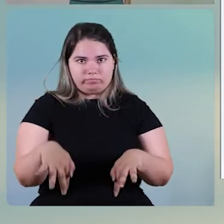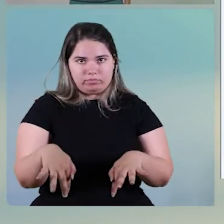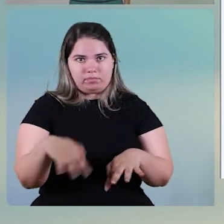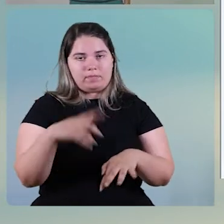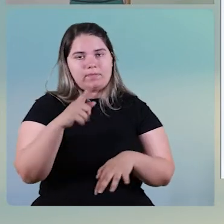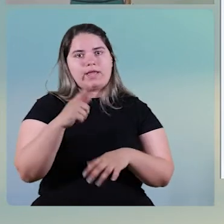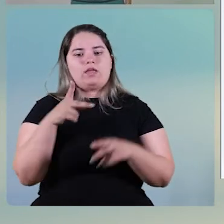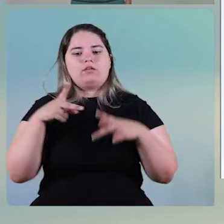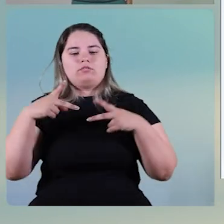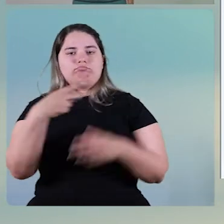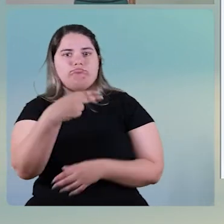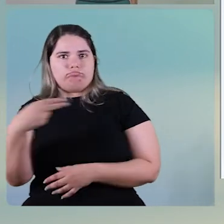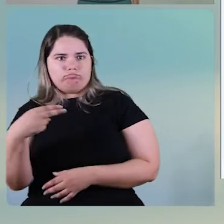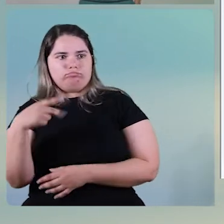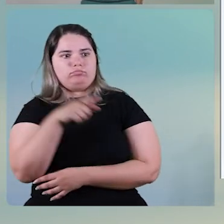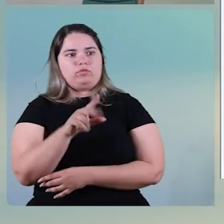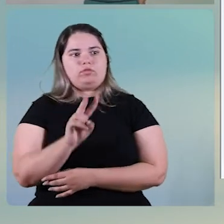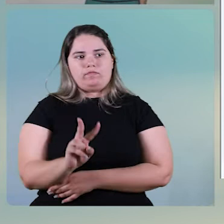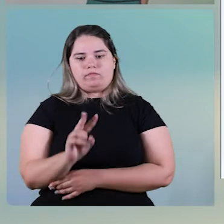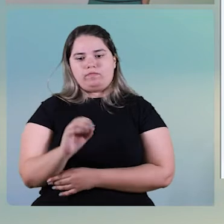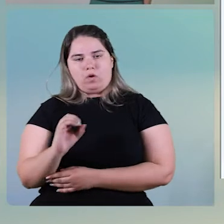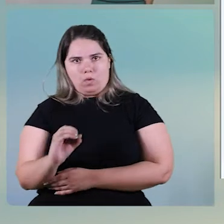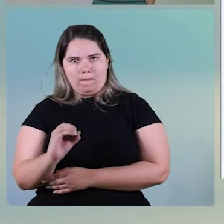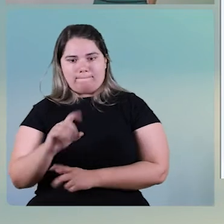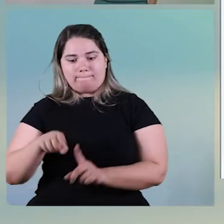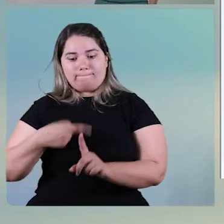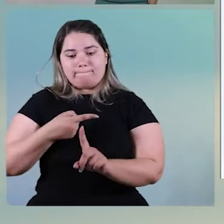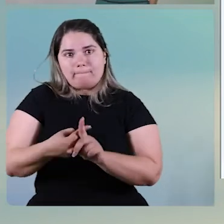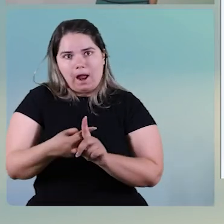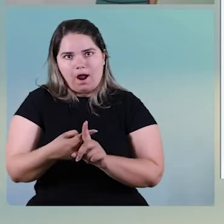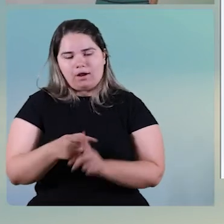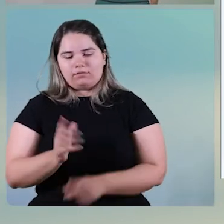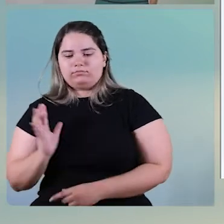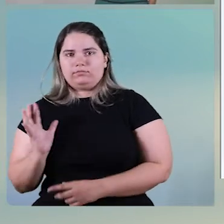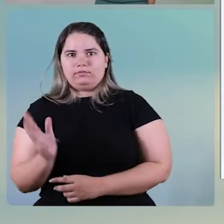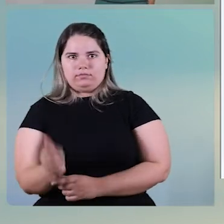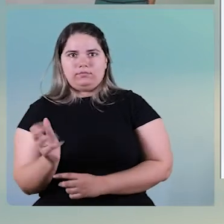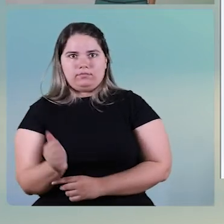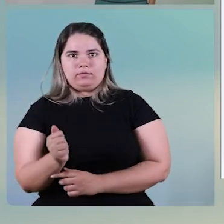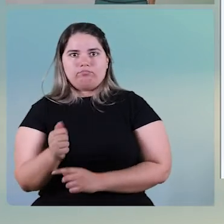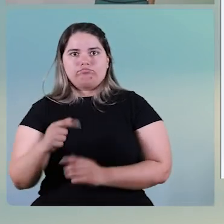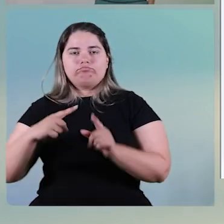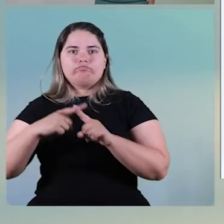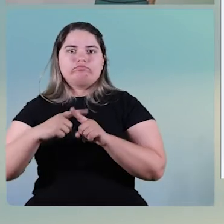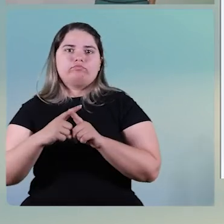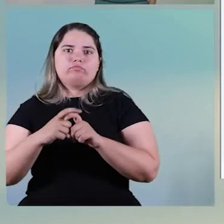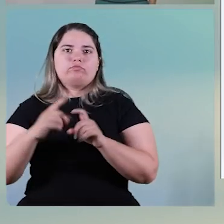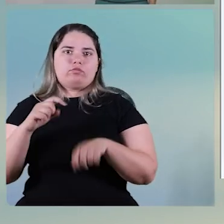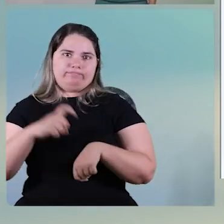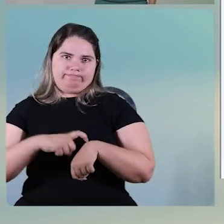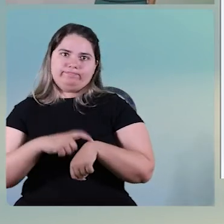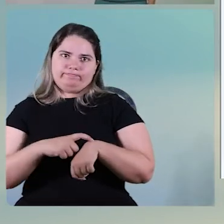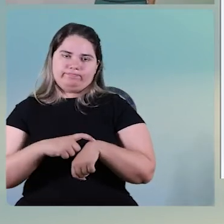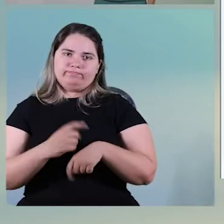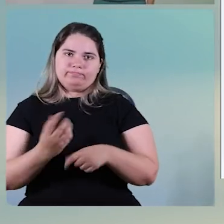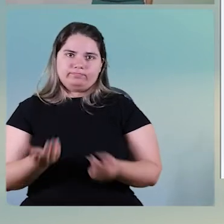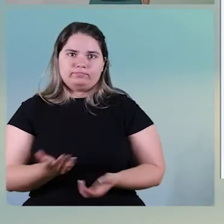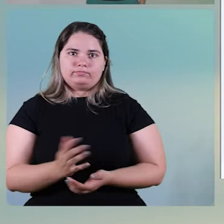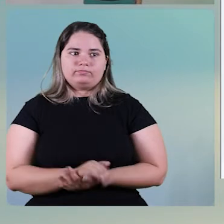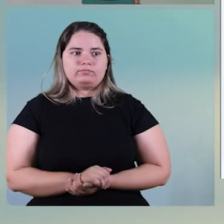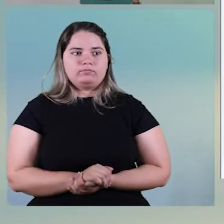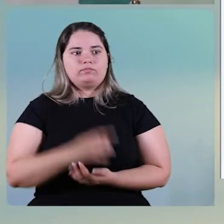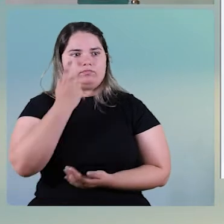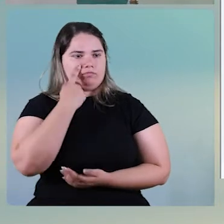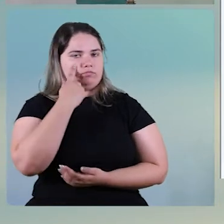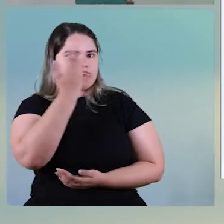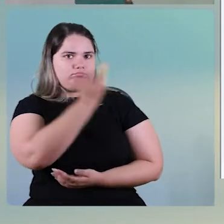velocidade inicial, V0, mais o produto da aceleração pelo tempo. V0 é a velocidade inicial,